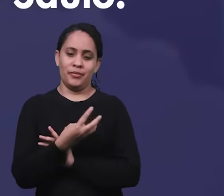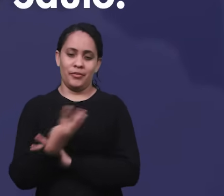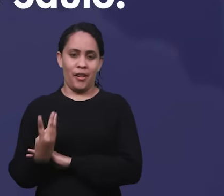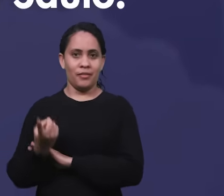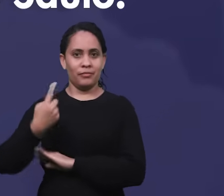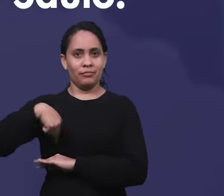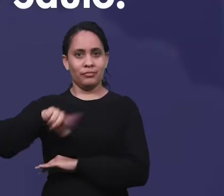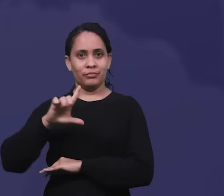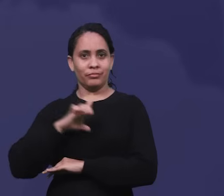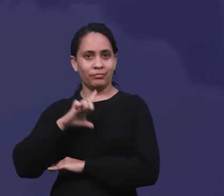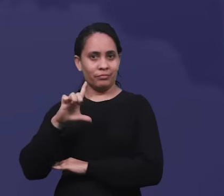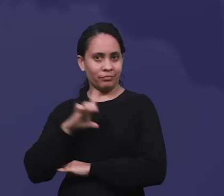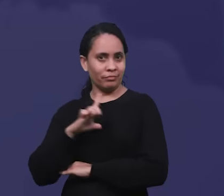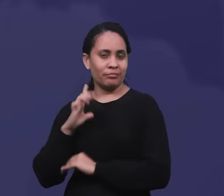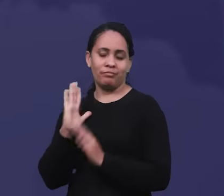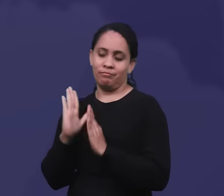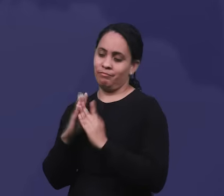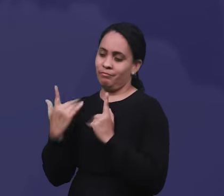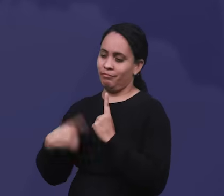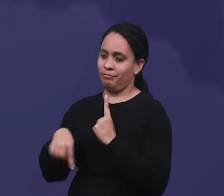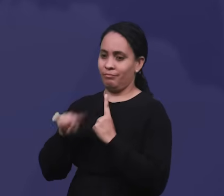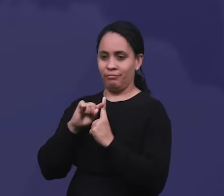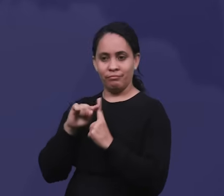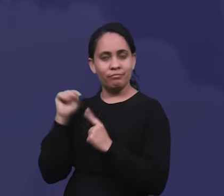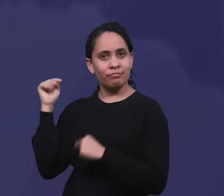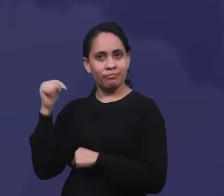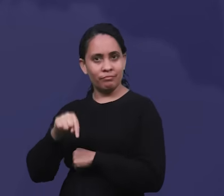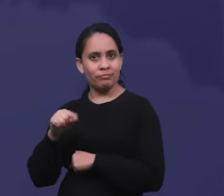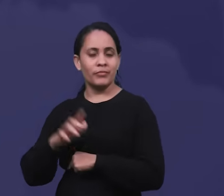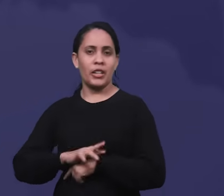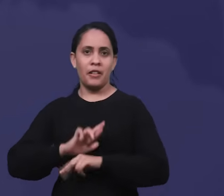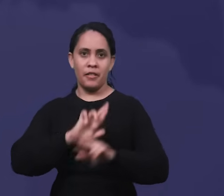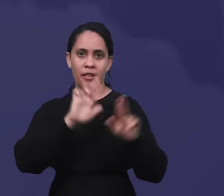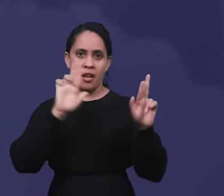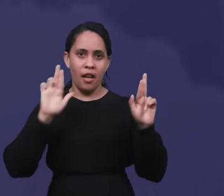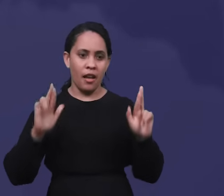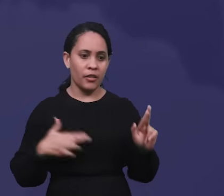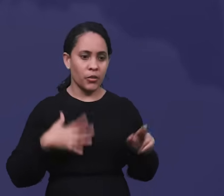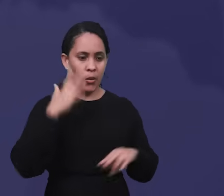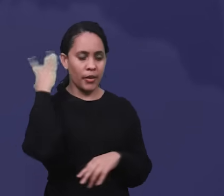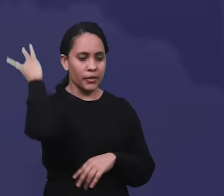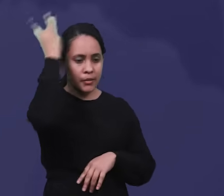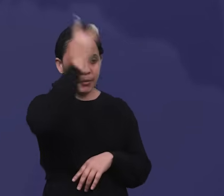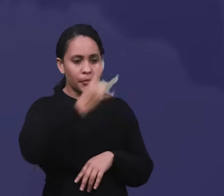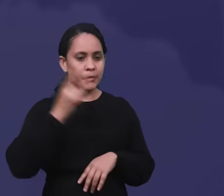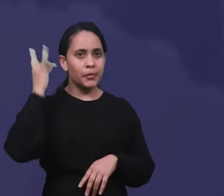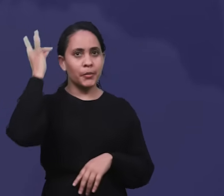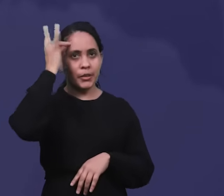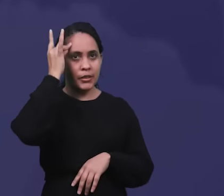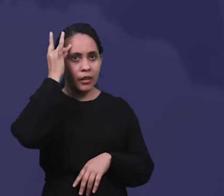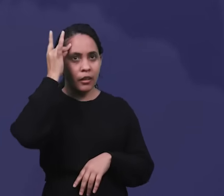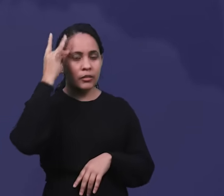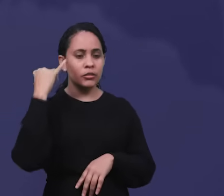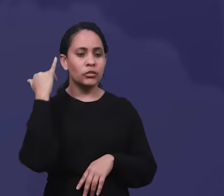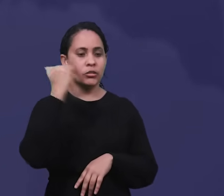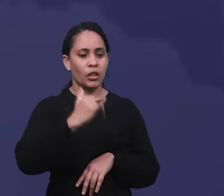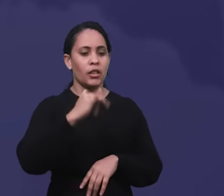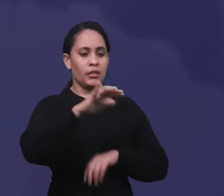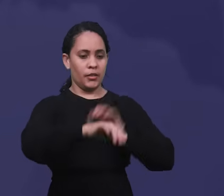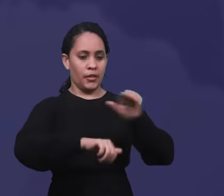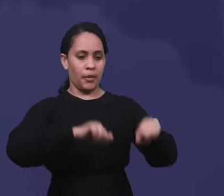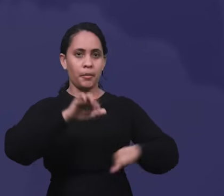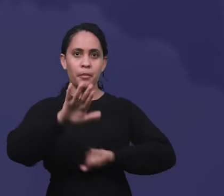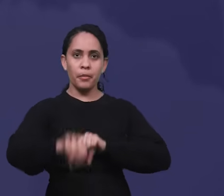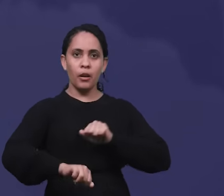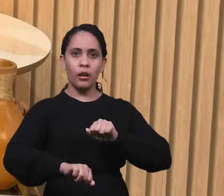profetas e mestres. Disse o Espírito Santo: separai-me a Paulo e a Barnabé para a obra que os tenho chamado.